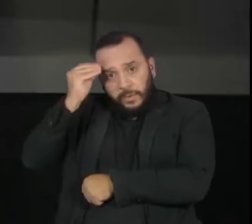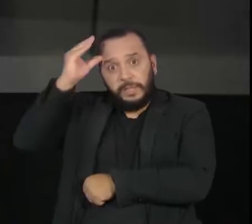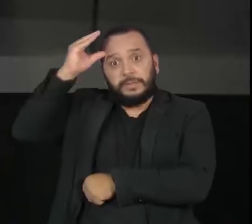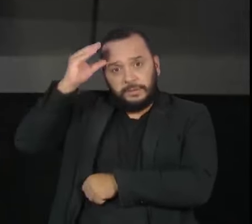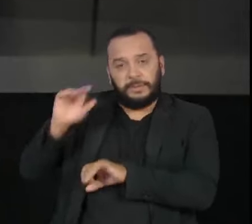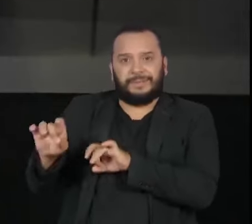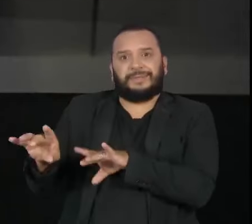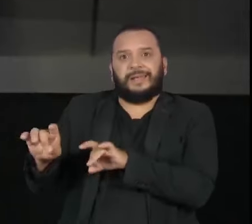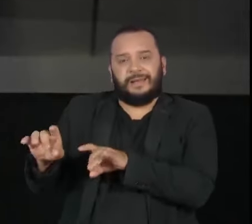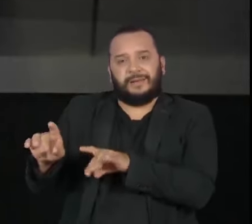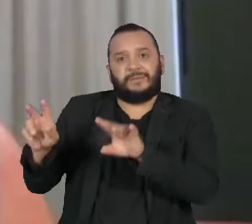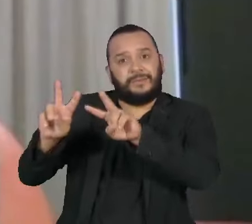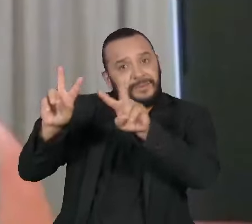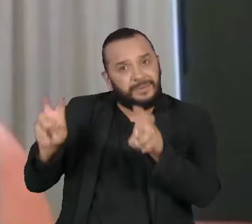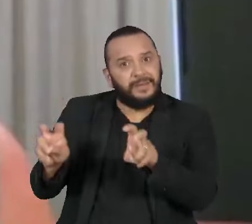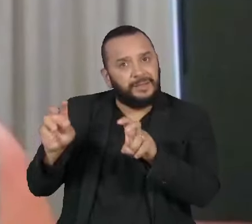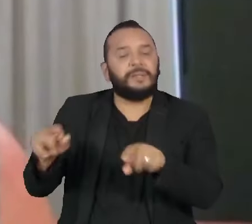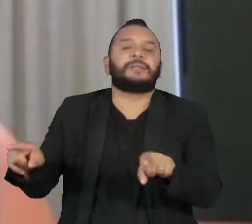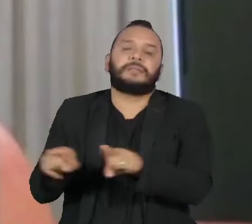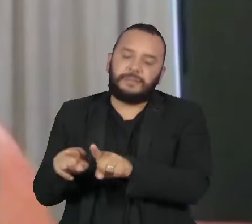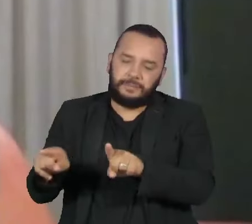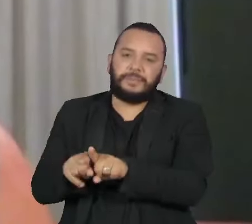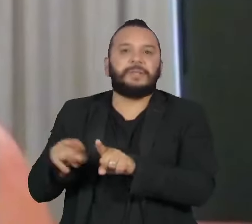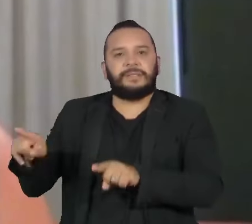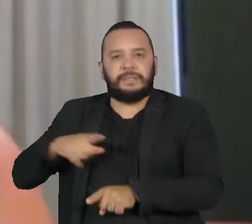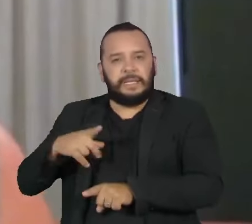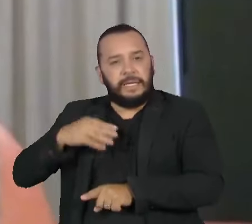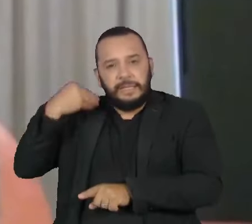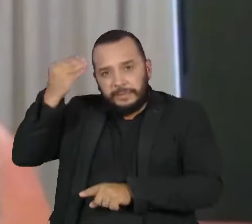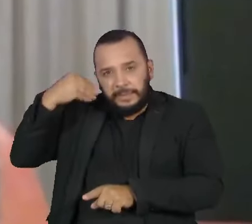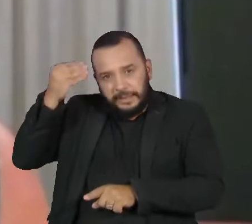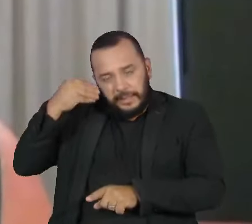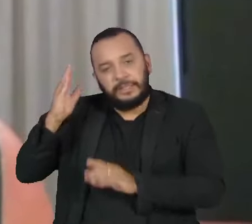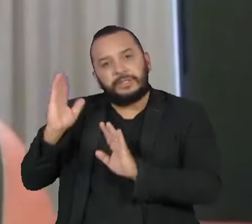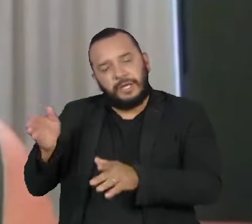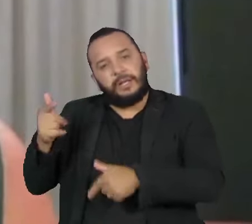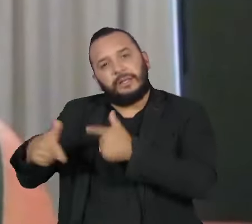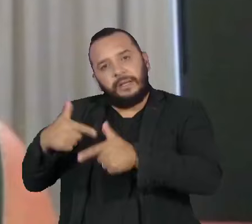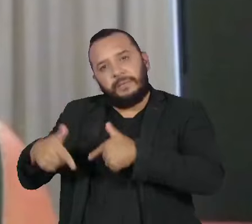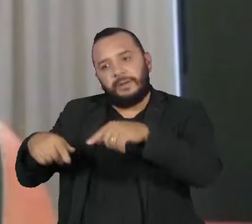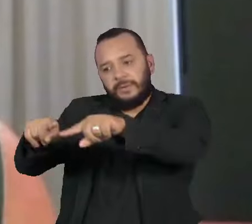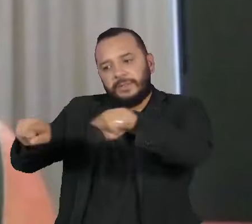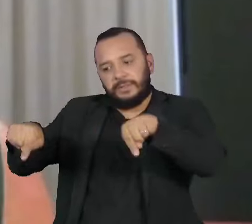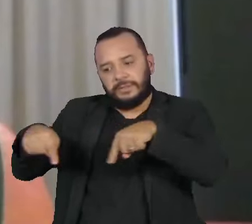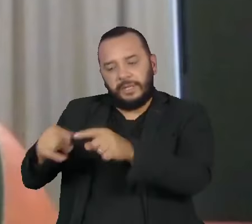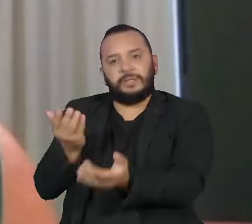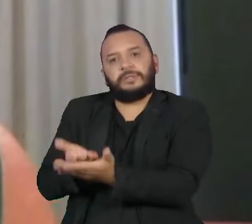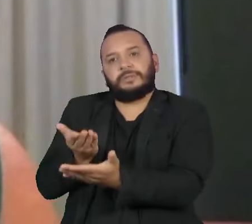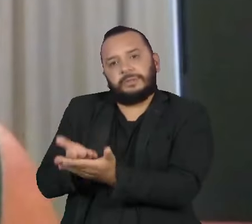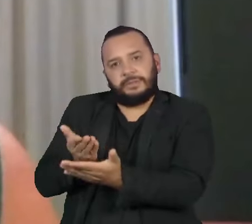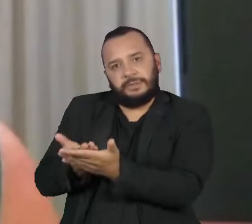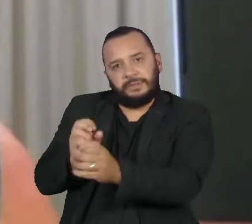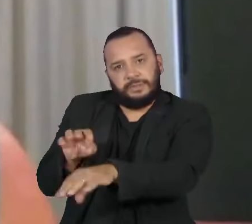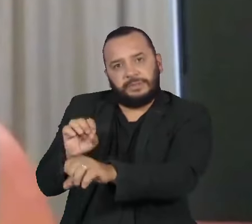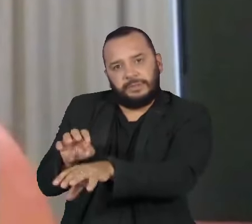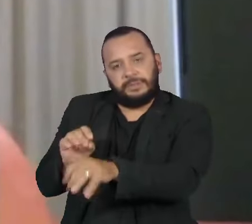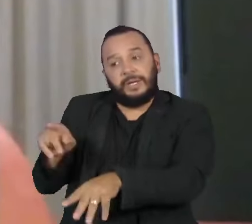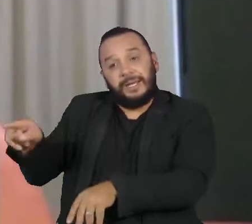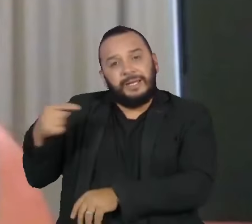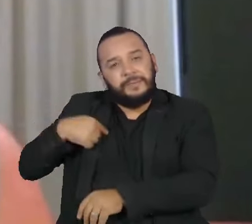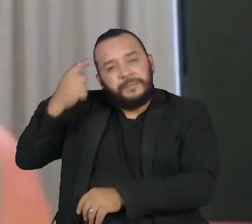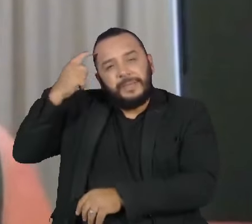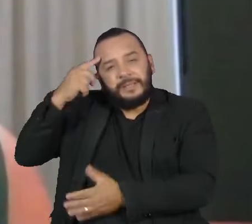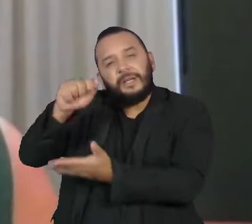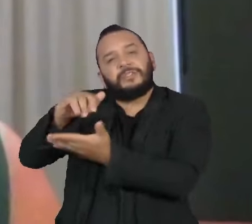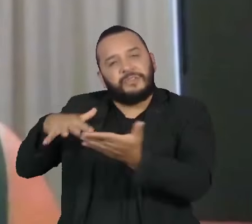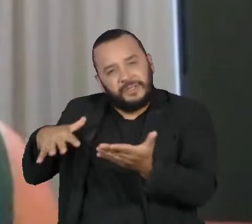técnico profundo sobre o tema, eles também têm uma experiência de sala de aula, o que ajuda a pensar nas atividades mais